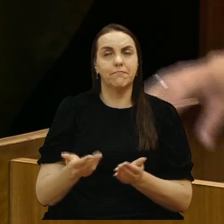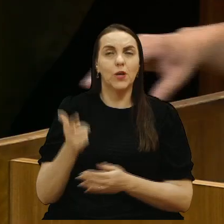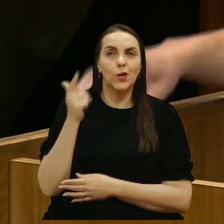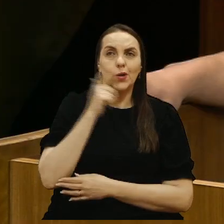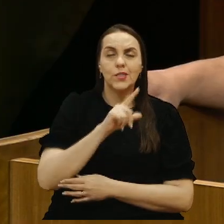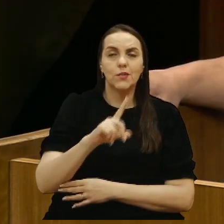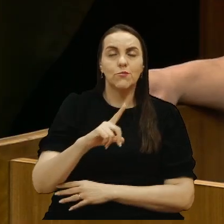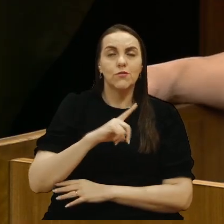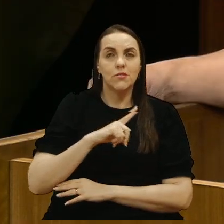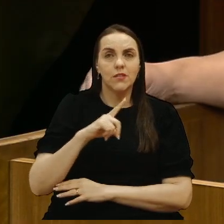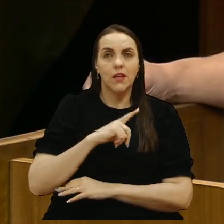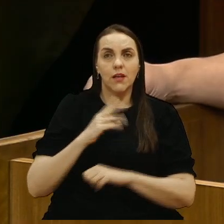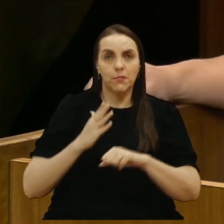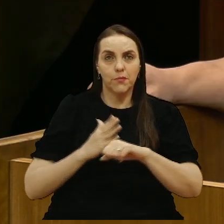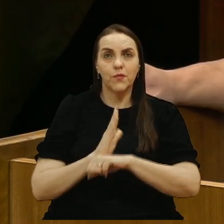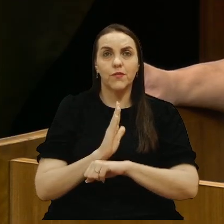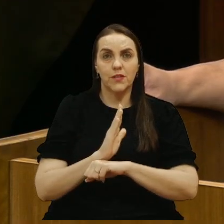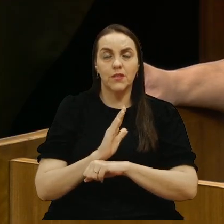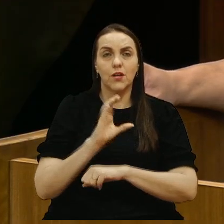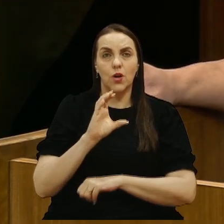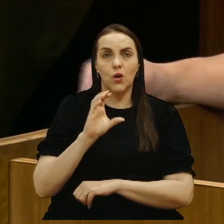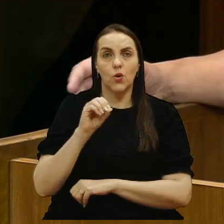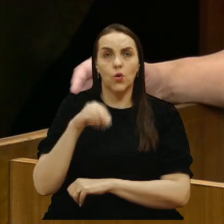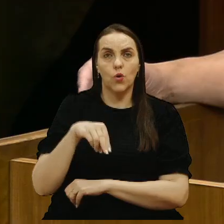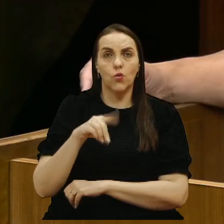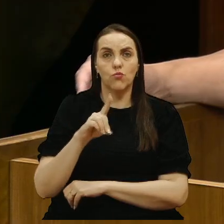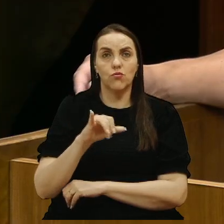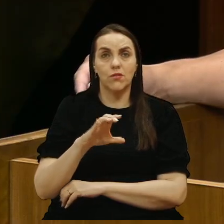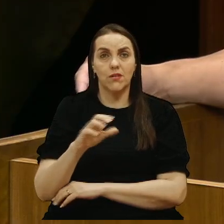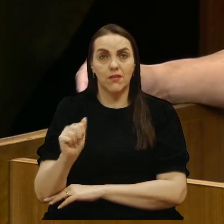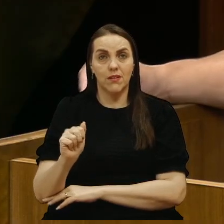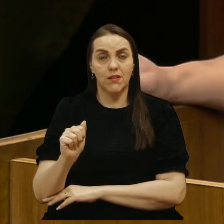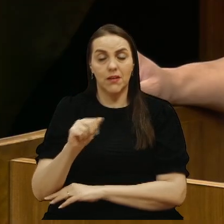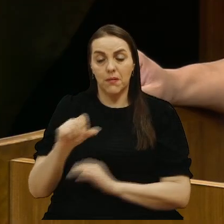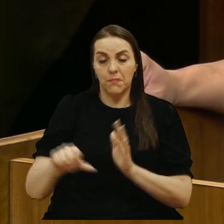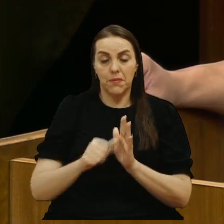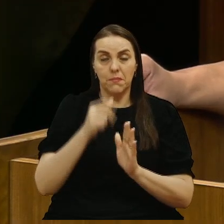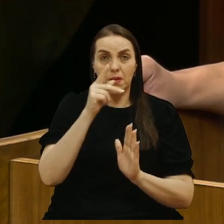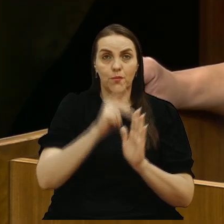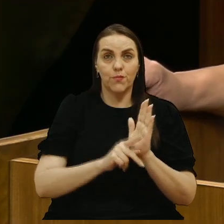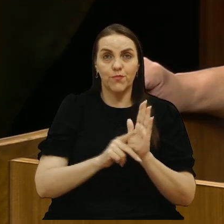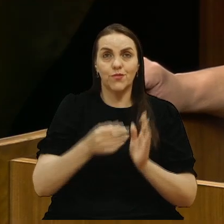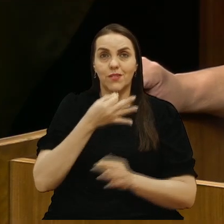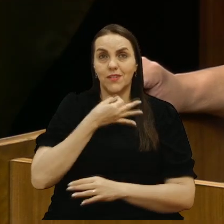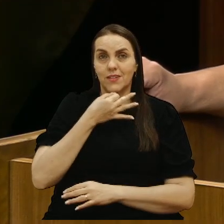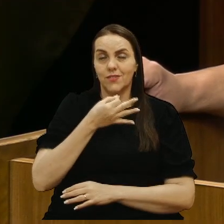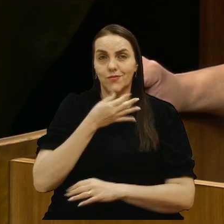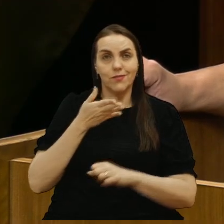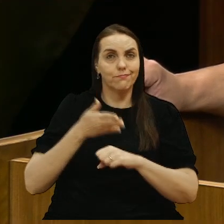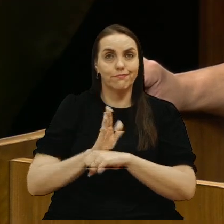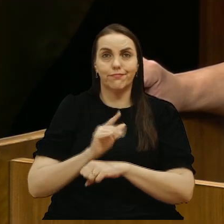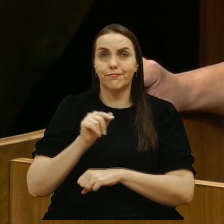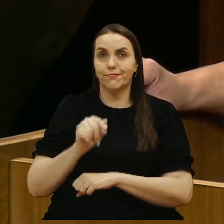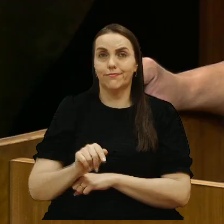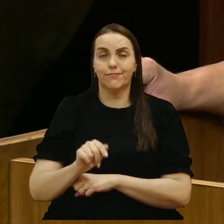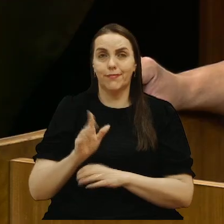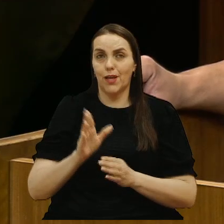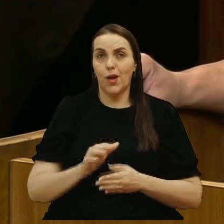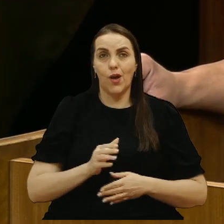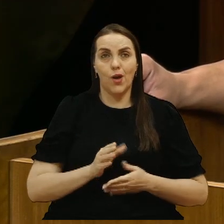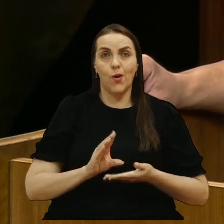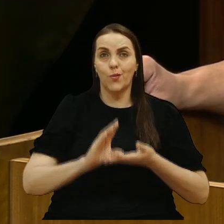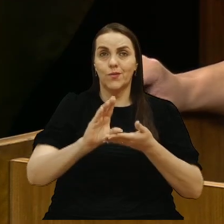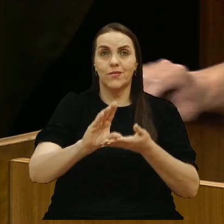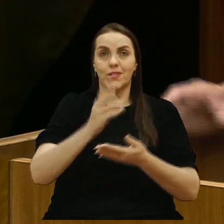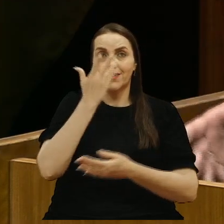ter o aval do Condica. Foi o primeiro projeto de Caxias que conseguiu ter esse aval do Condica, do Conselho da Criança e do